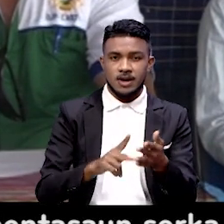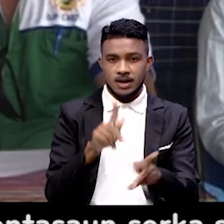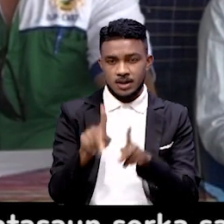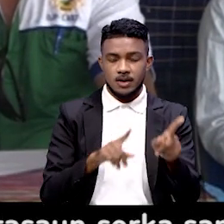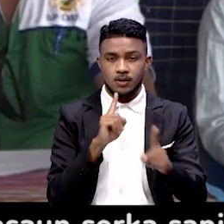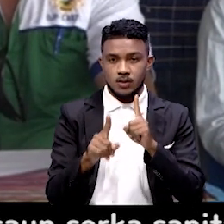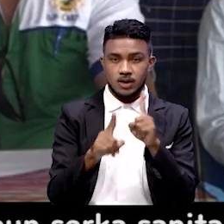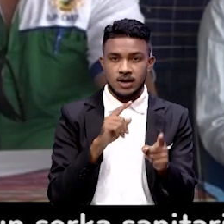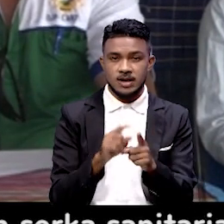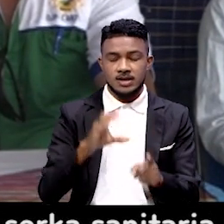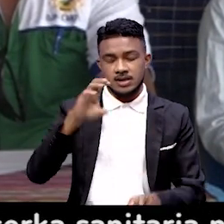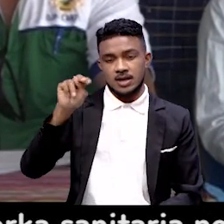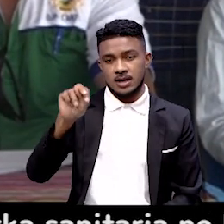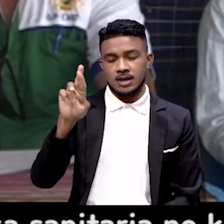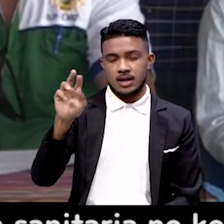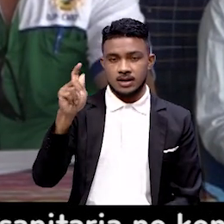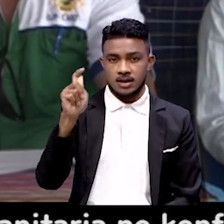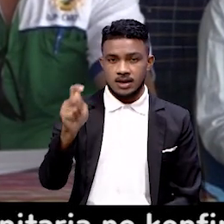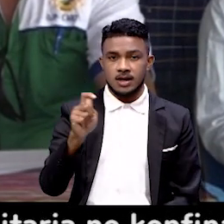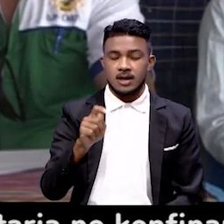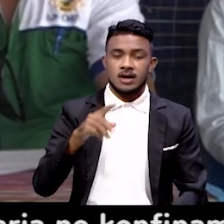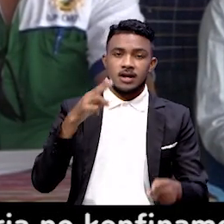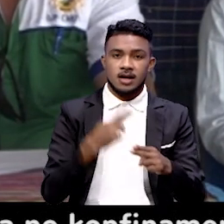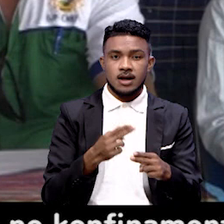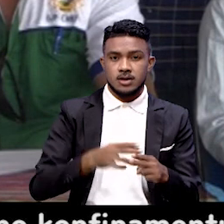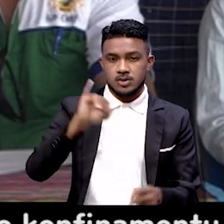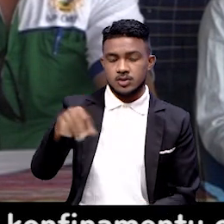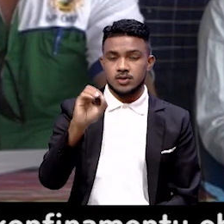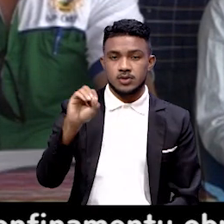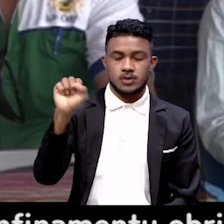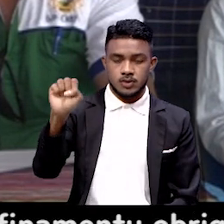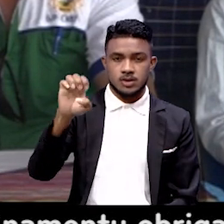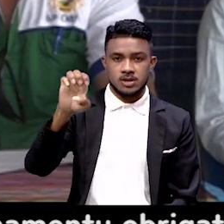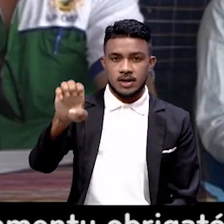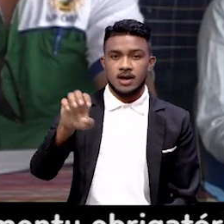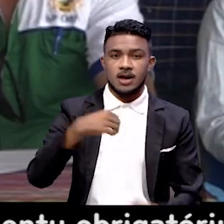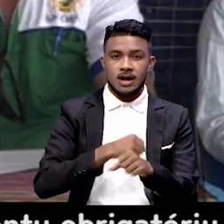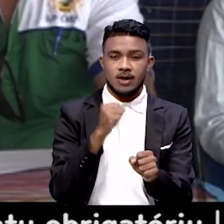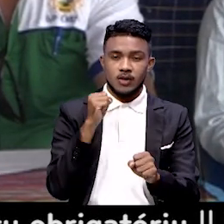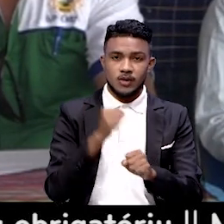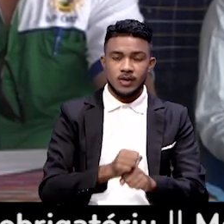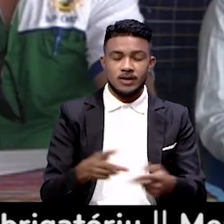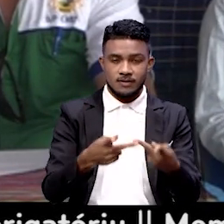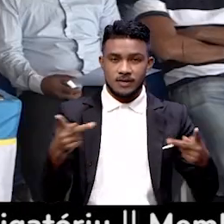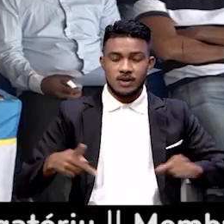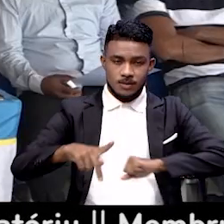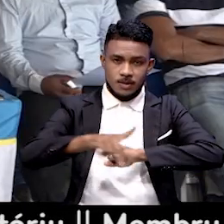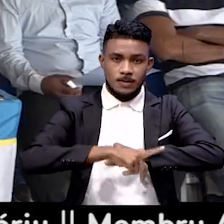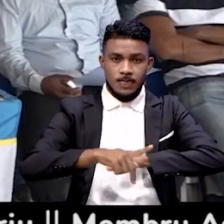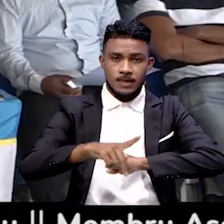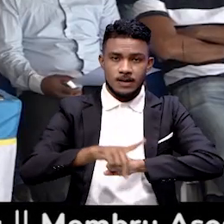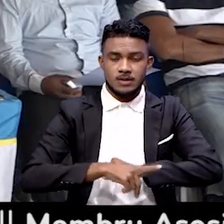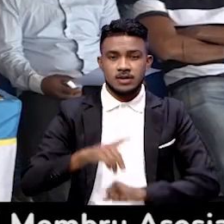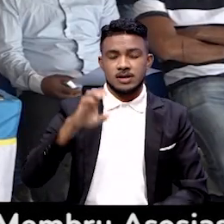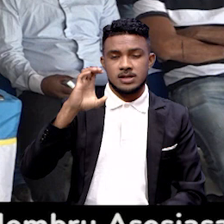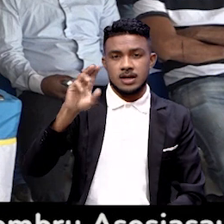OJP CNRT Jorge Soares Cristóvão declara em conferência de imprensa ne behalau e sede Partido CNRT.